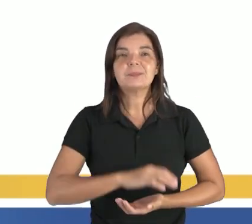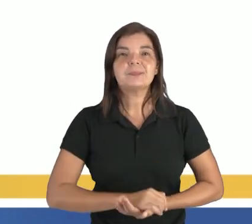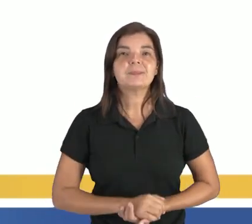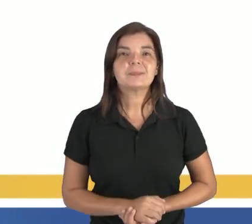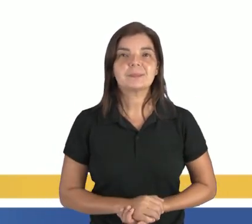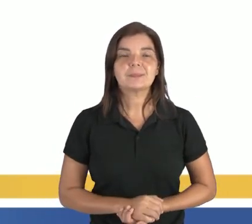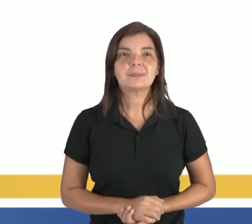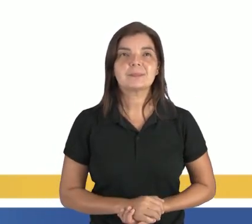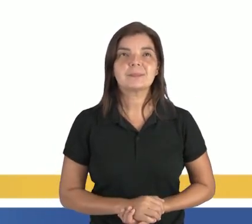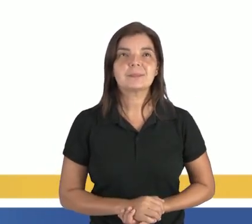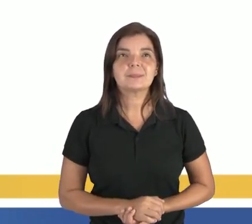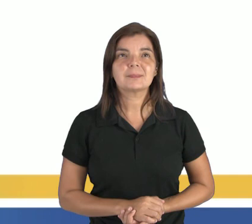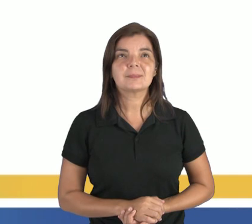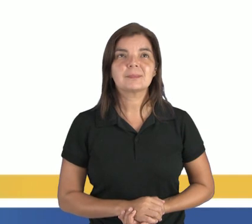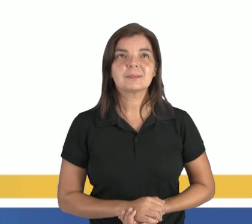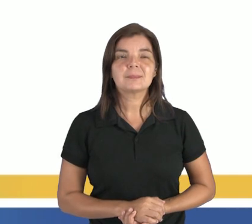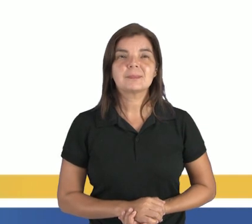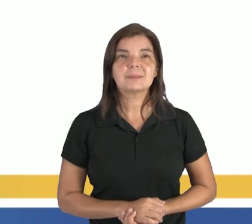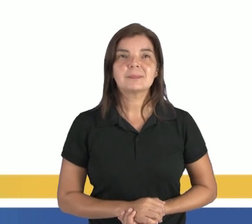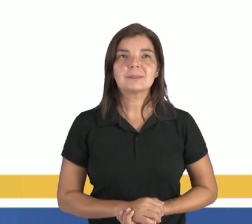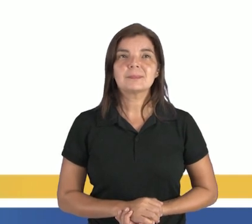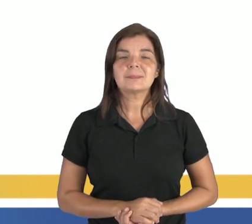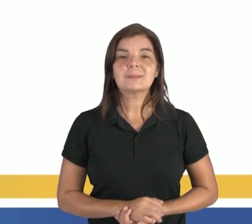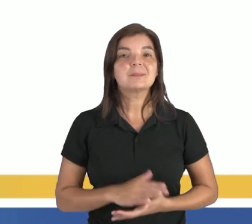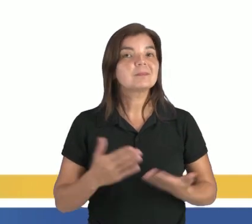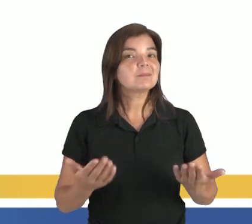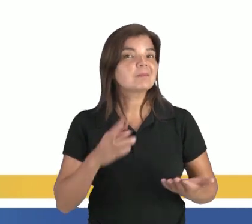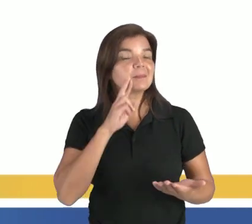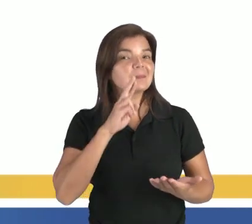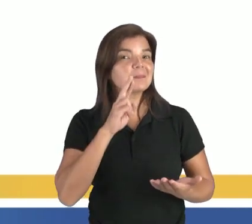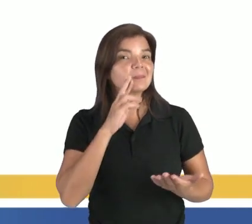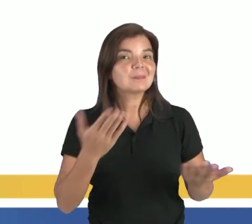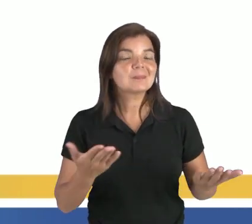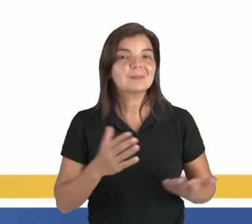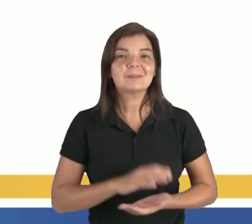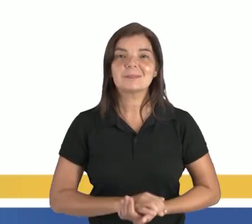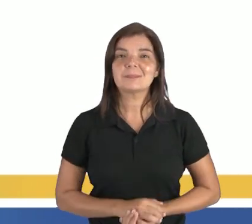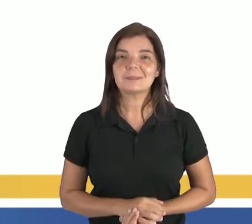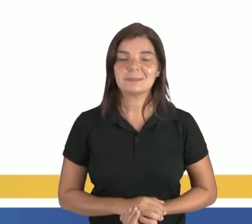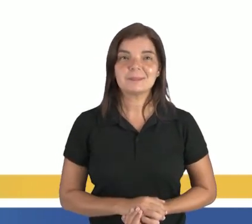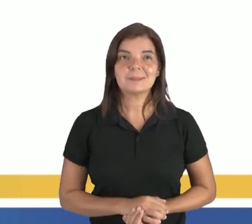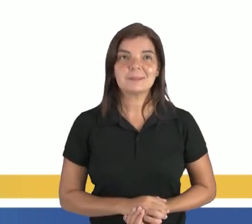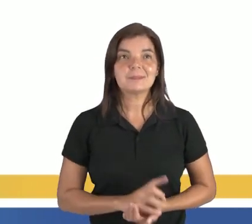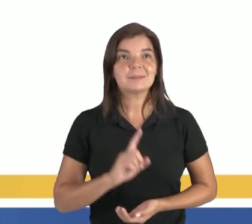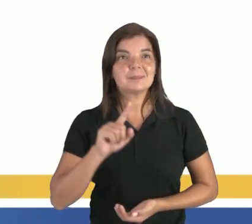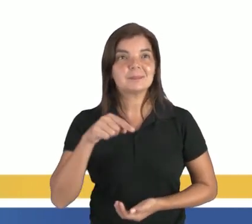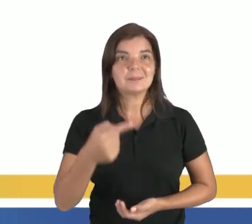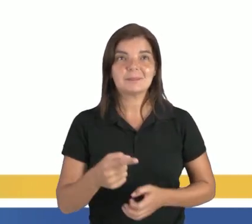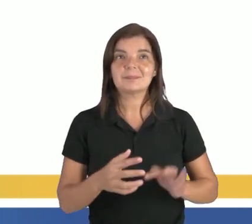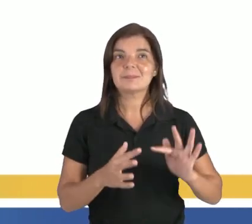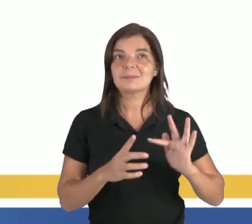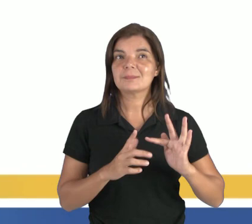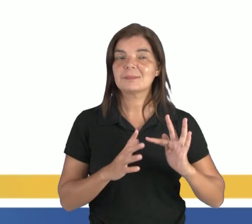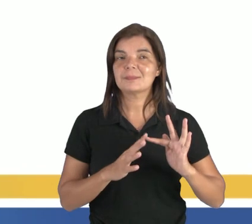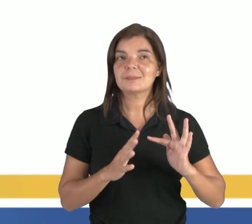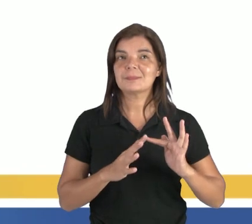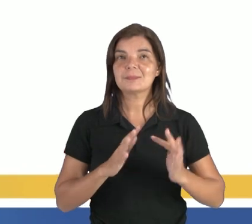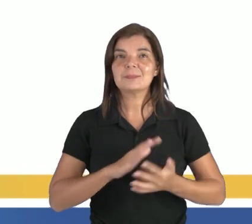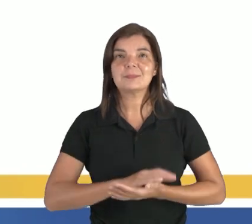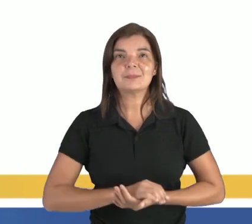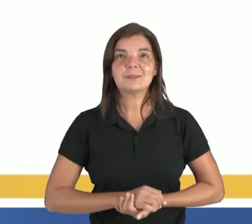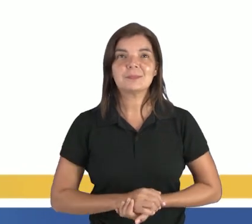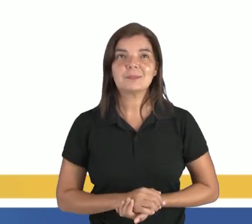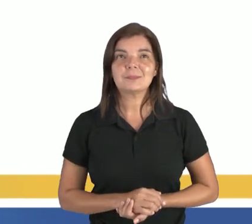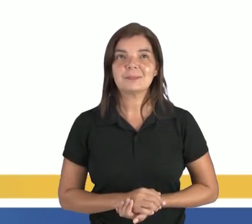badly or more bad last week. E aí? The policeman is almost